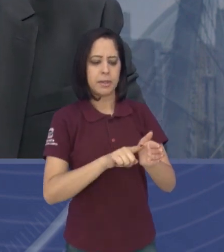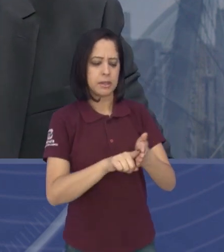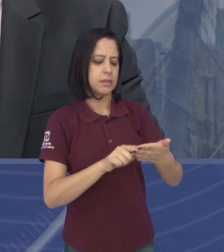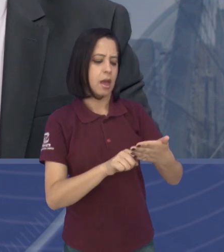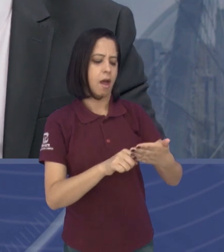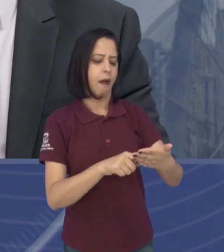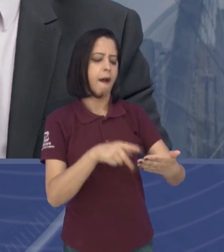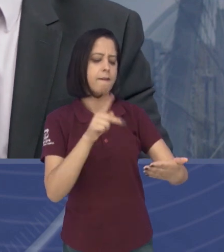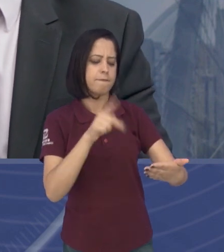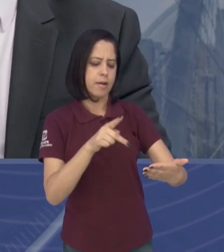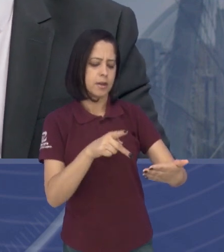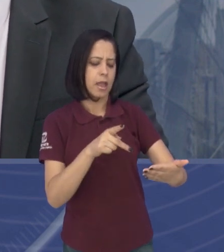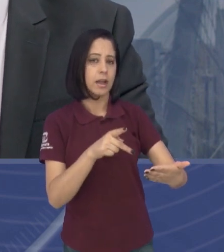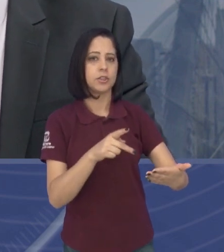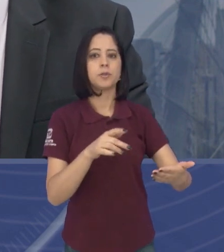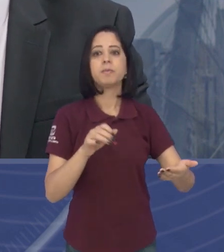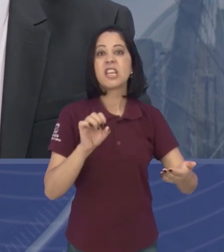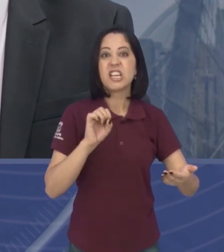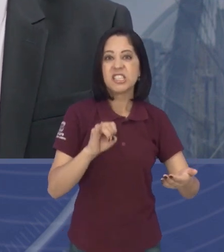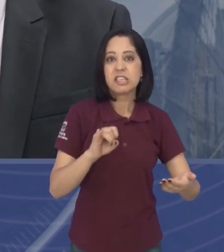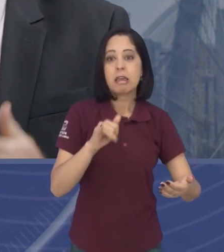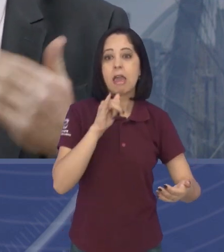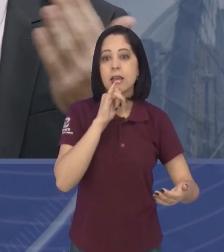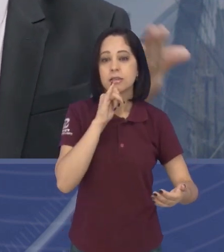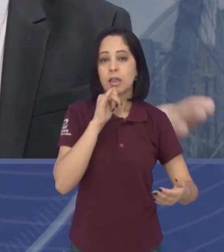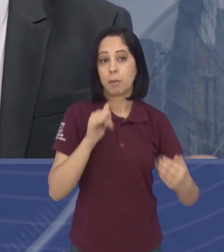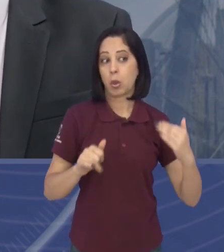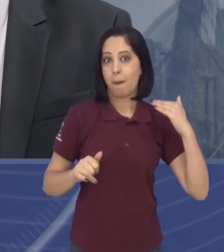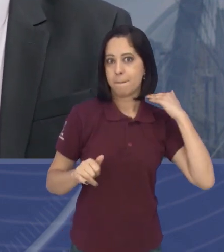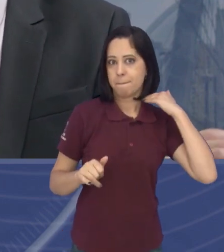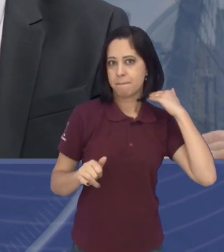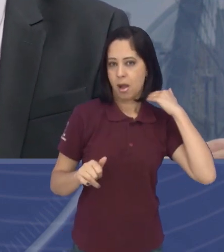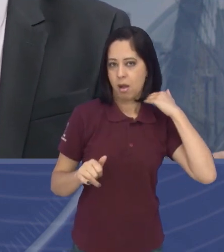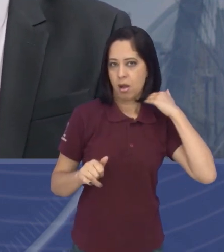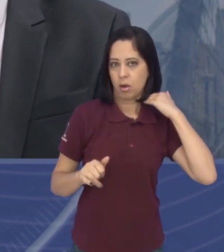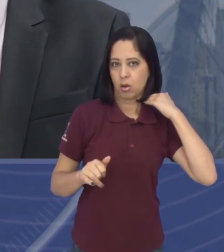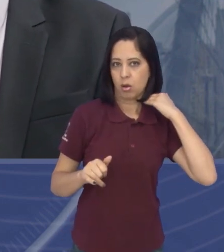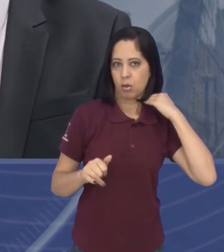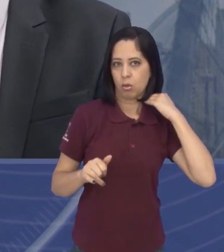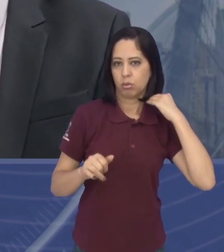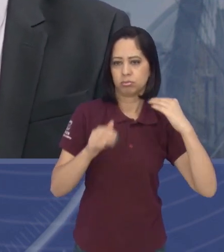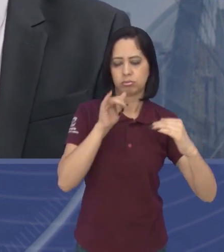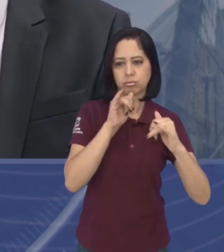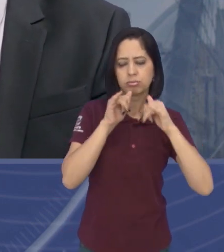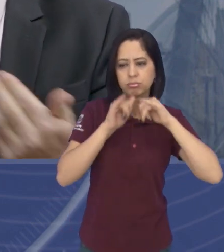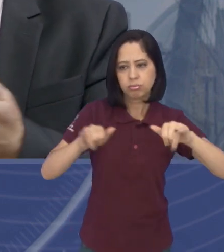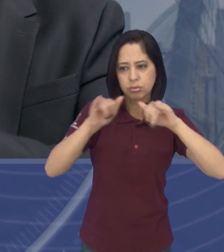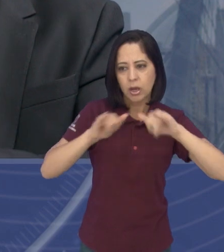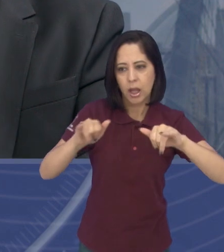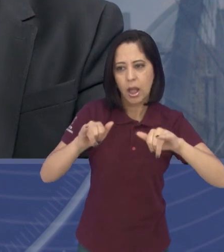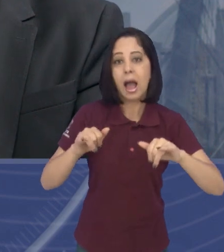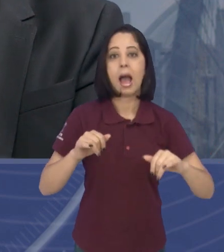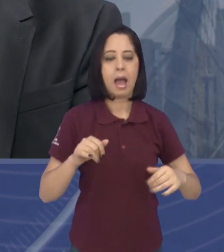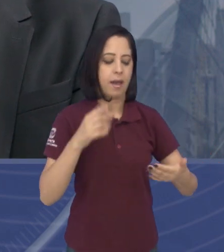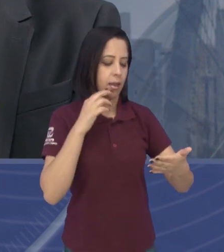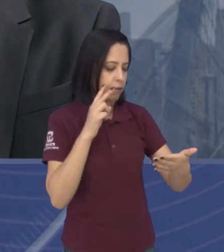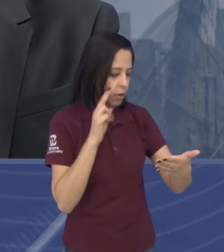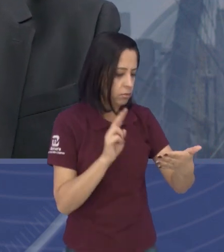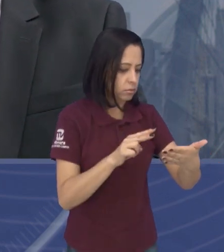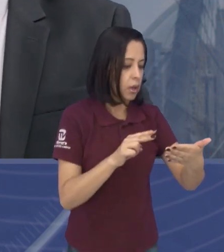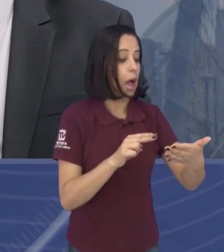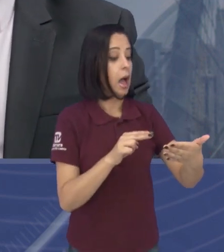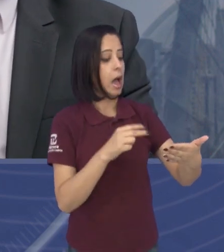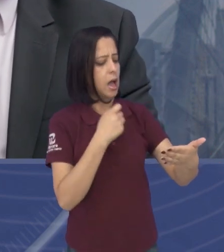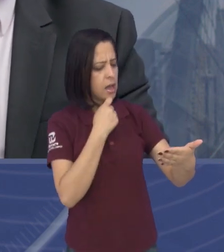legítimo. Se é um anúncio de uma instituição bancária, ela precisa de alguma forma entrar em contato com a instituição bancária para verificar se aquilo é